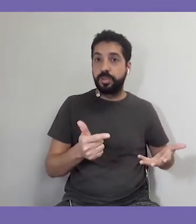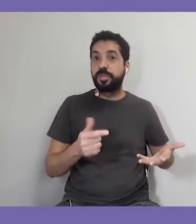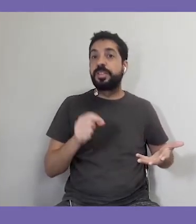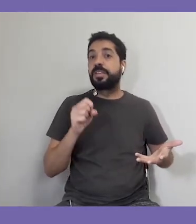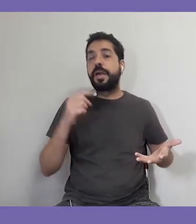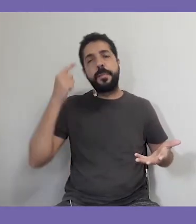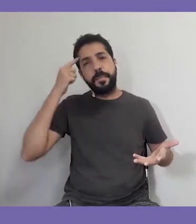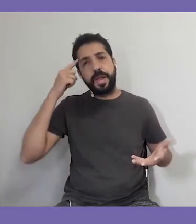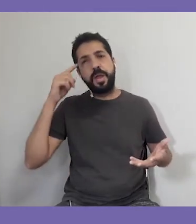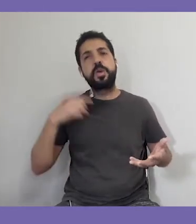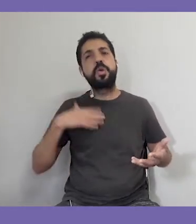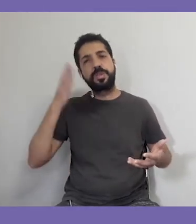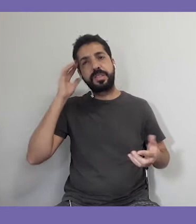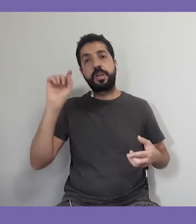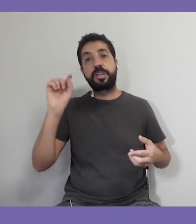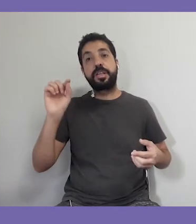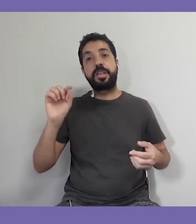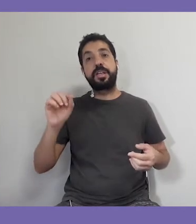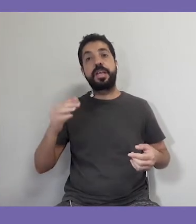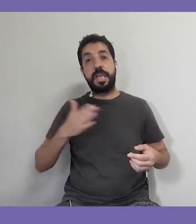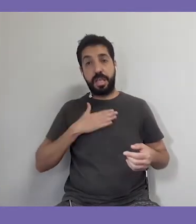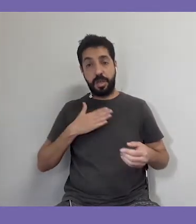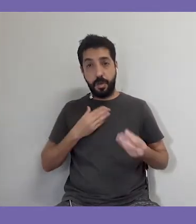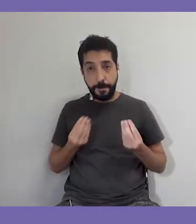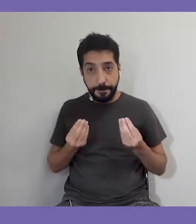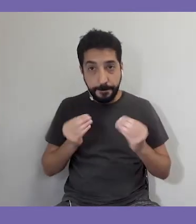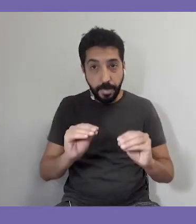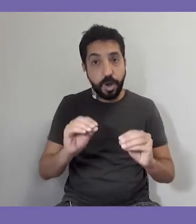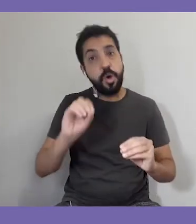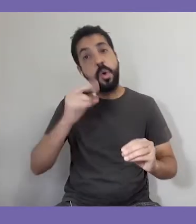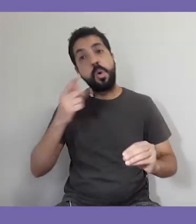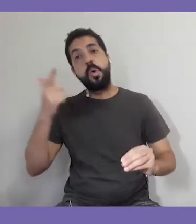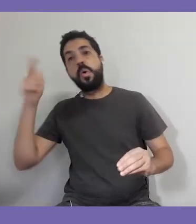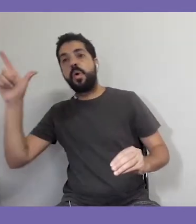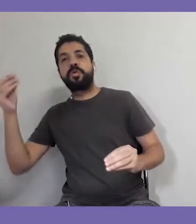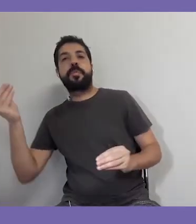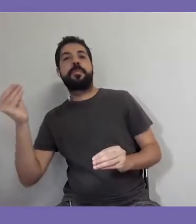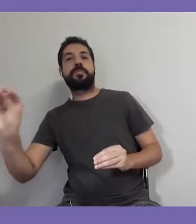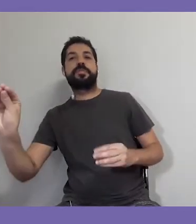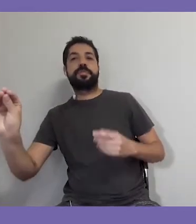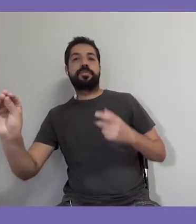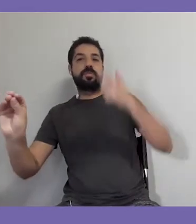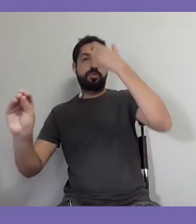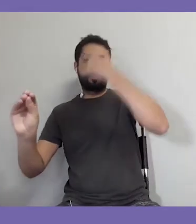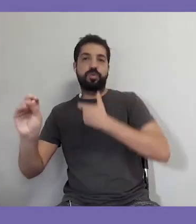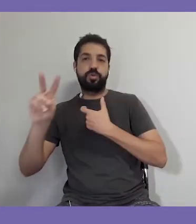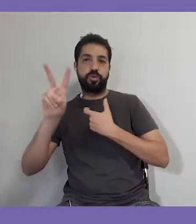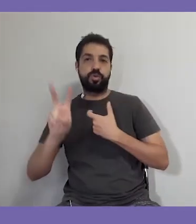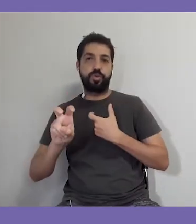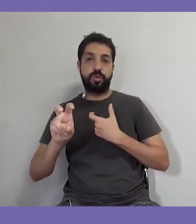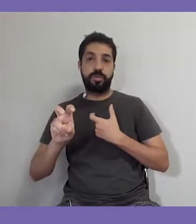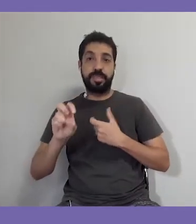você pauta ou você é pautado. Então, eu comecei a pensar que se eu não